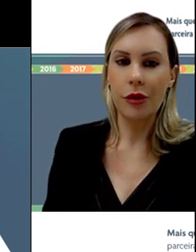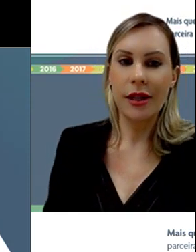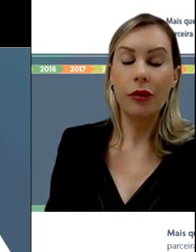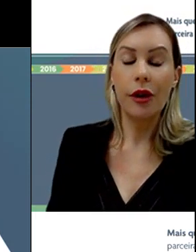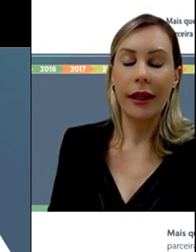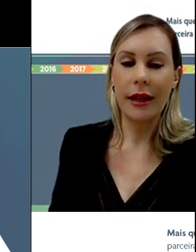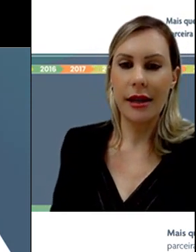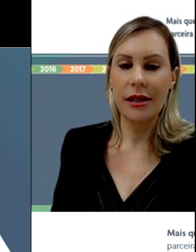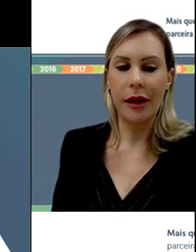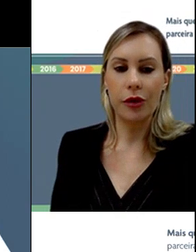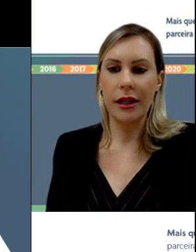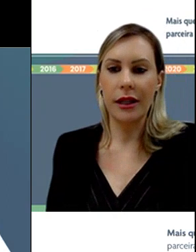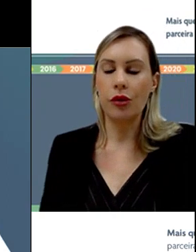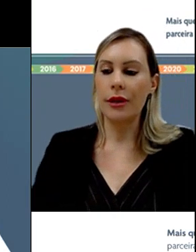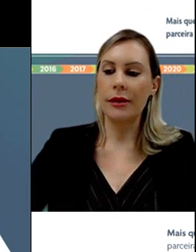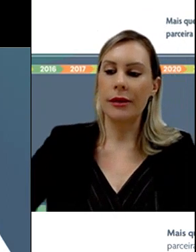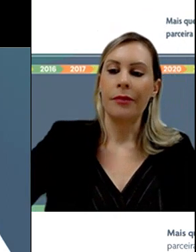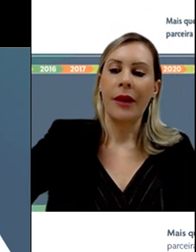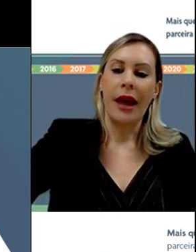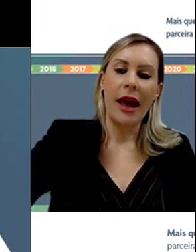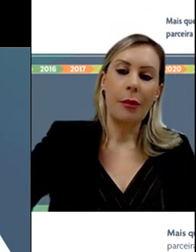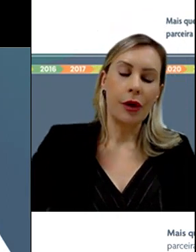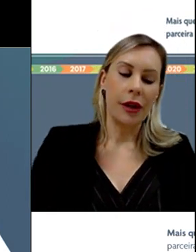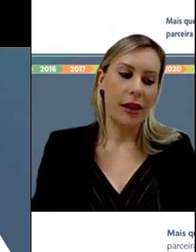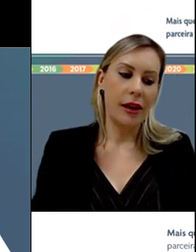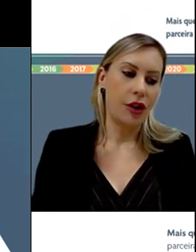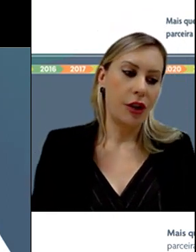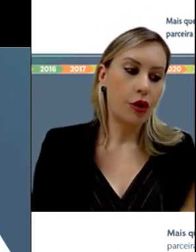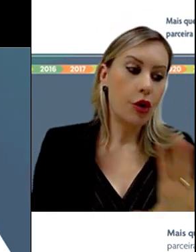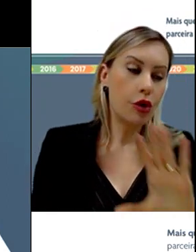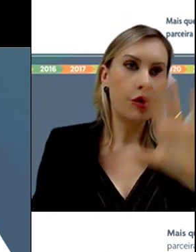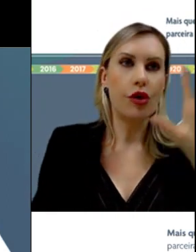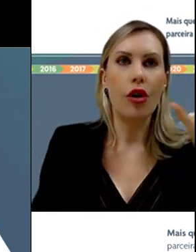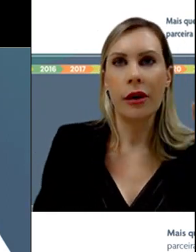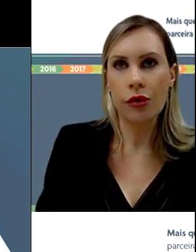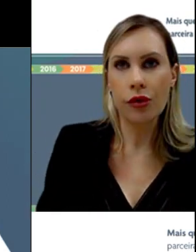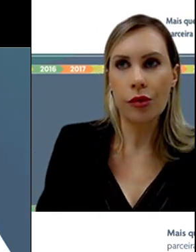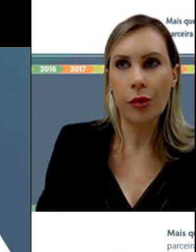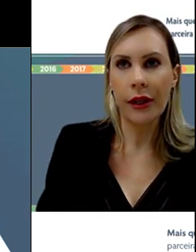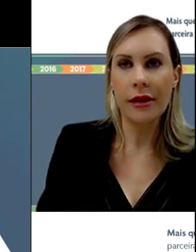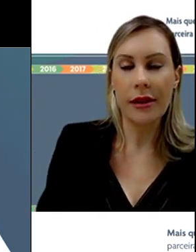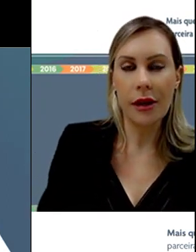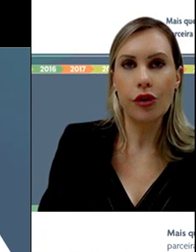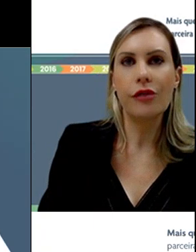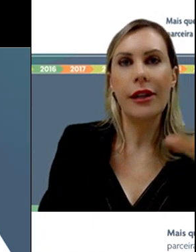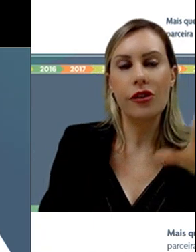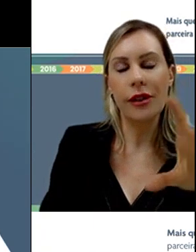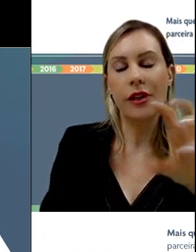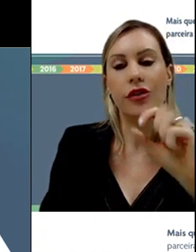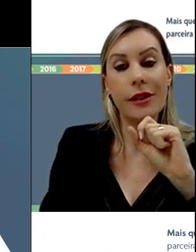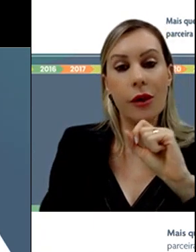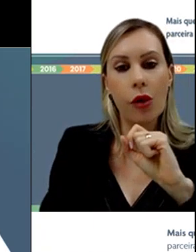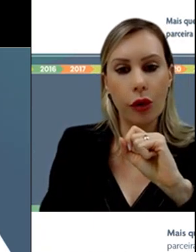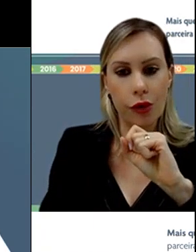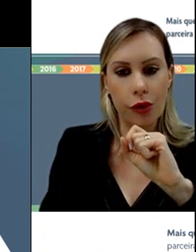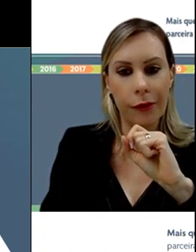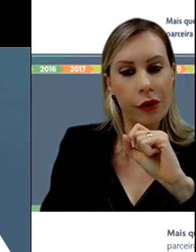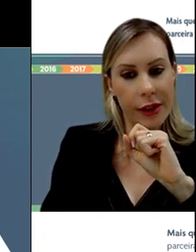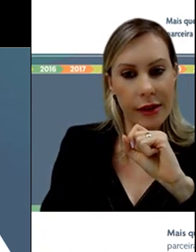que nós temos 186 patrocinadores, é porque, gente, todos os órgãos dos poderes executivo e legislativo